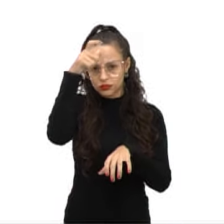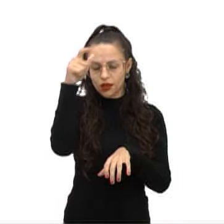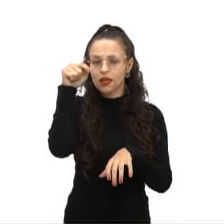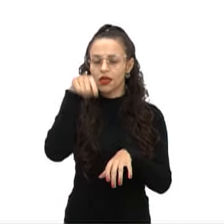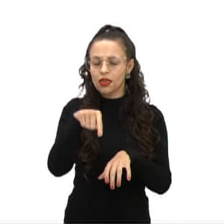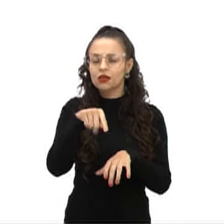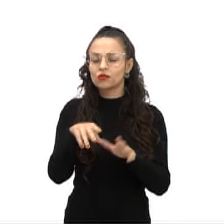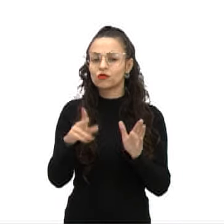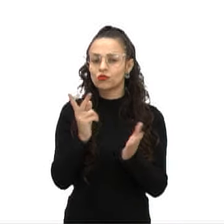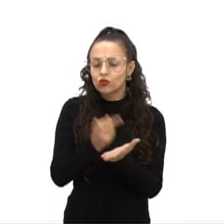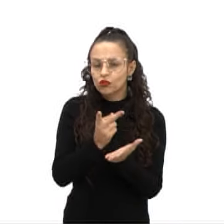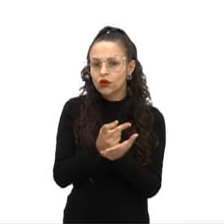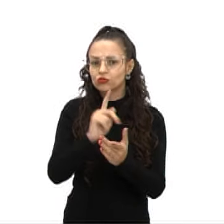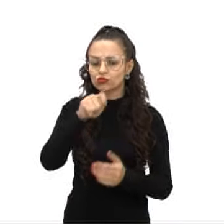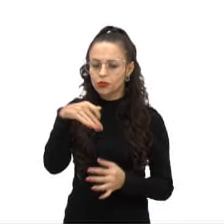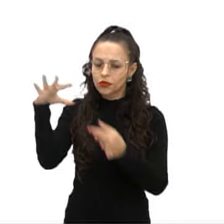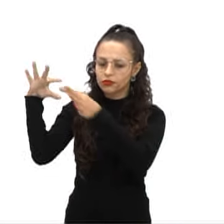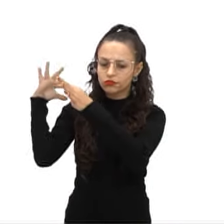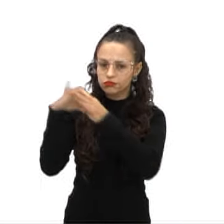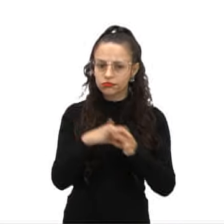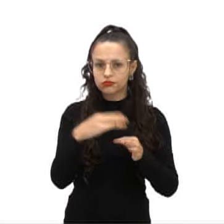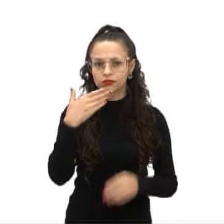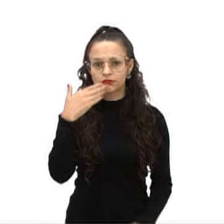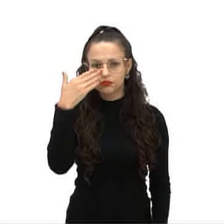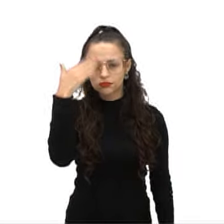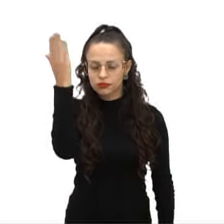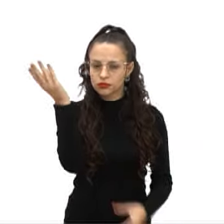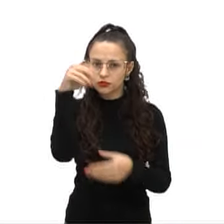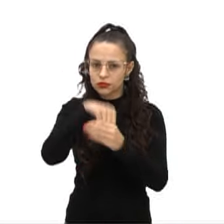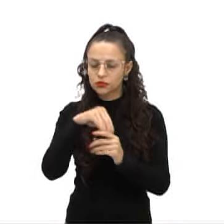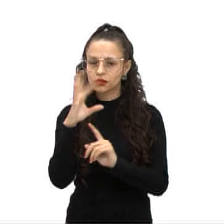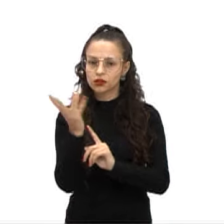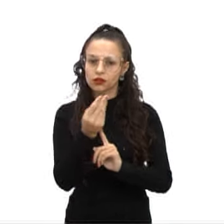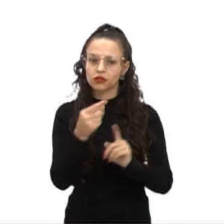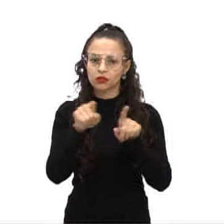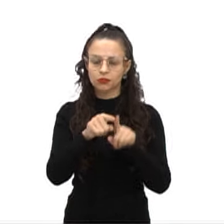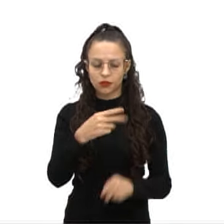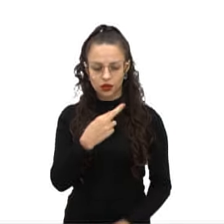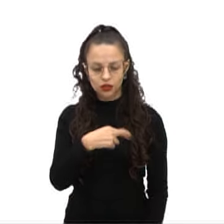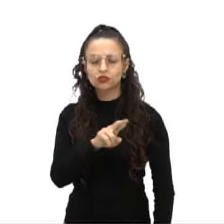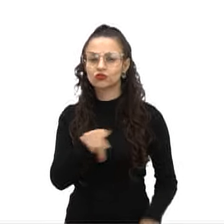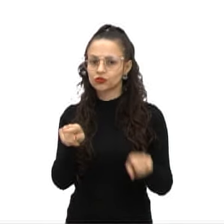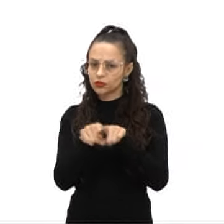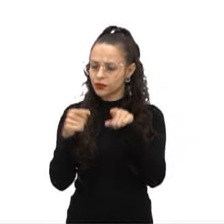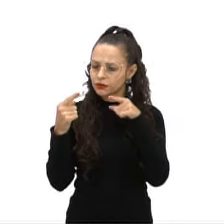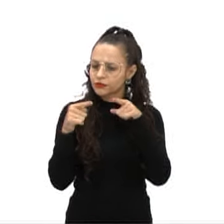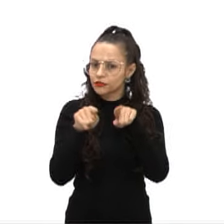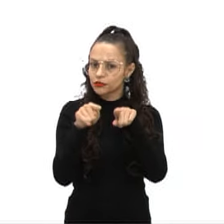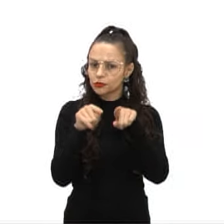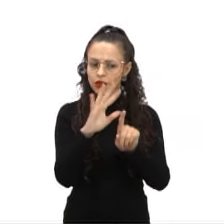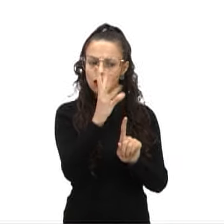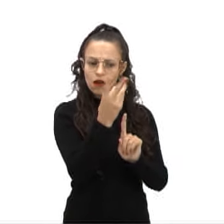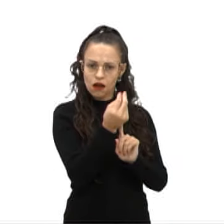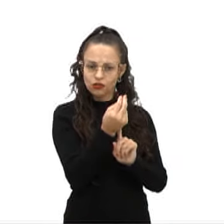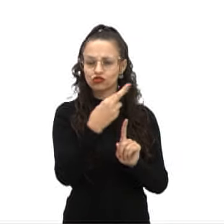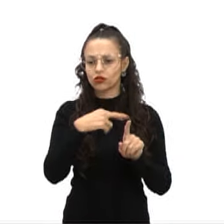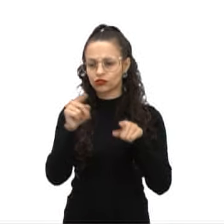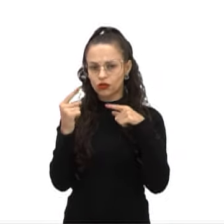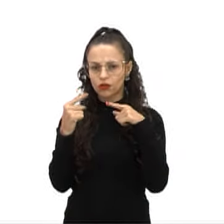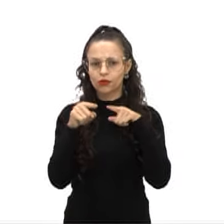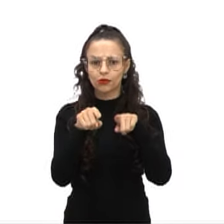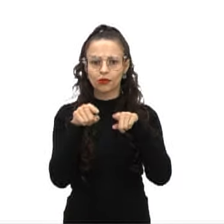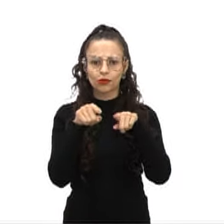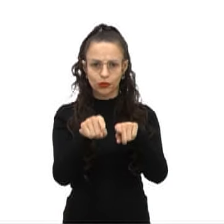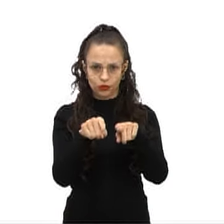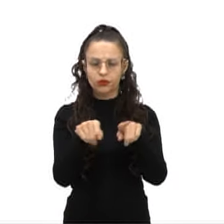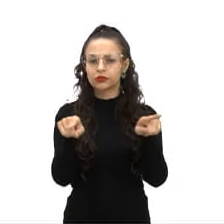concepção, né, islâmica dentro da arte, dentro da religião, né? Porque também vai andar muito sempre ligado à religião,